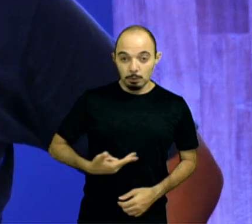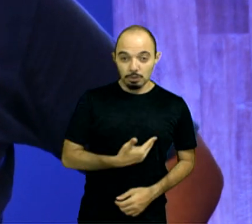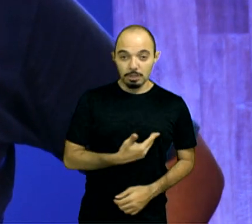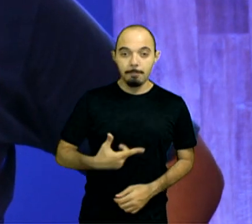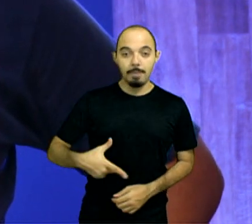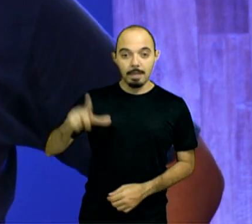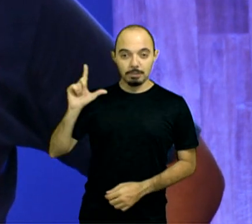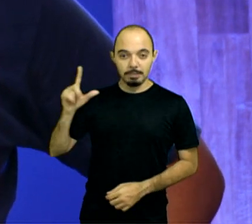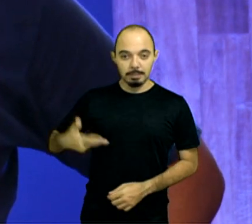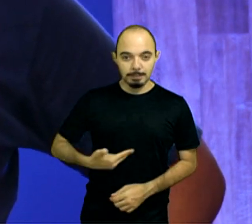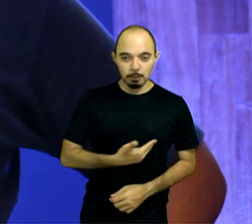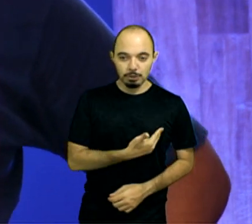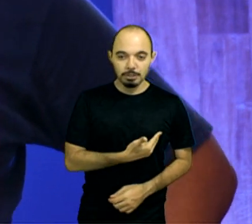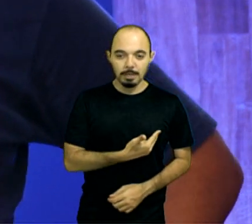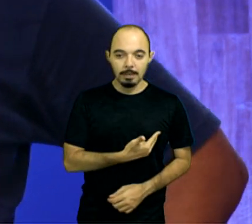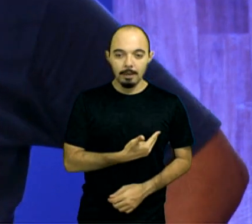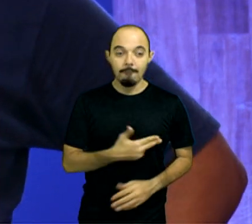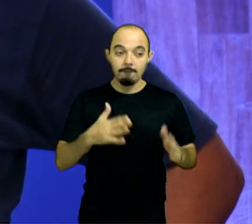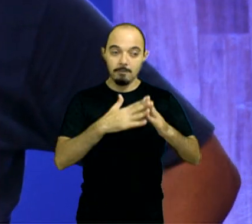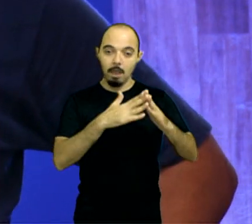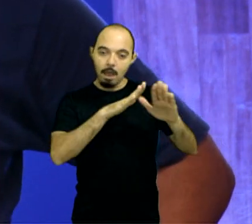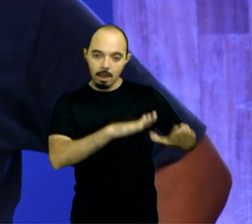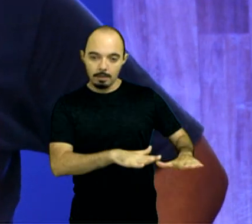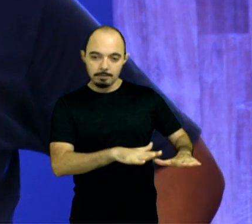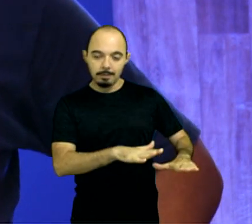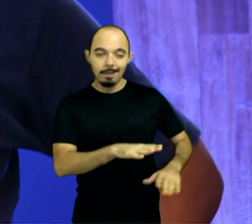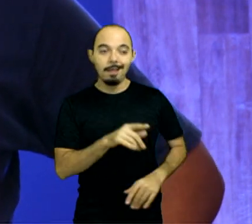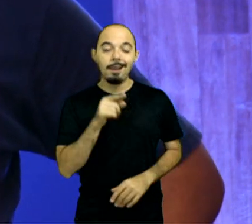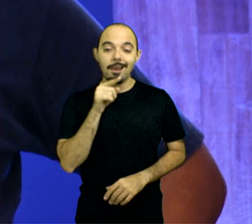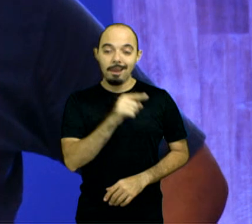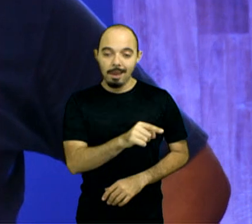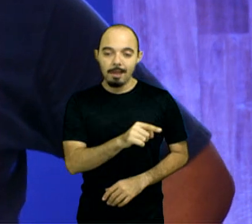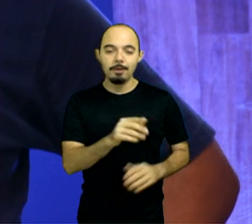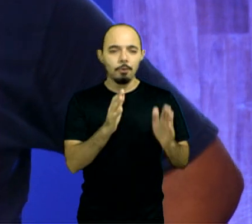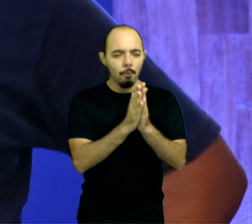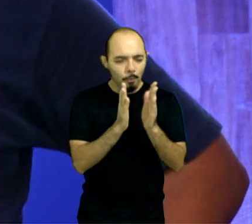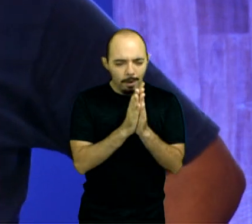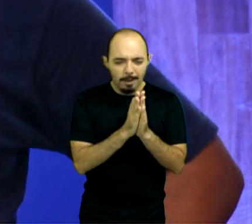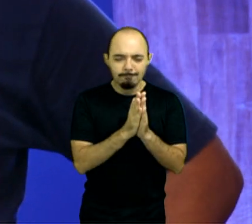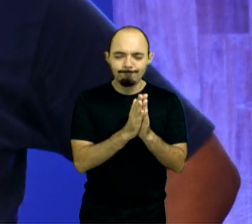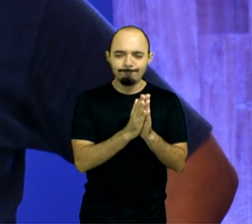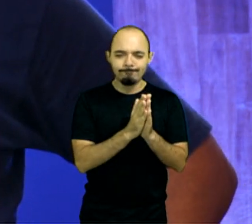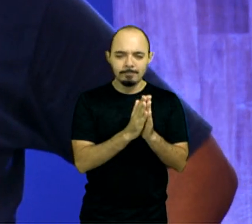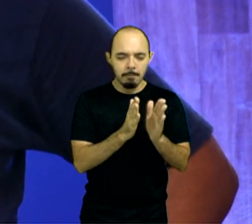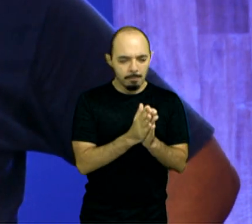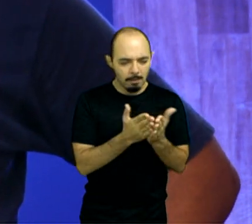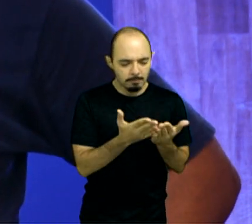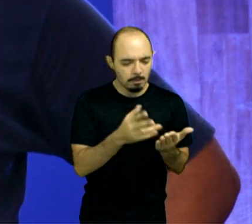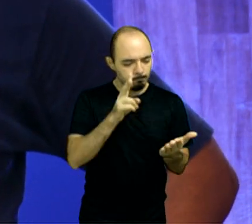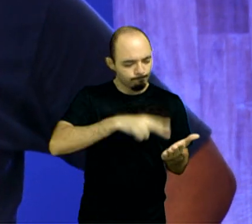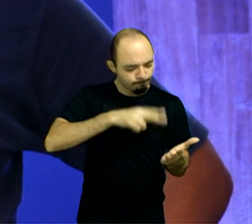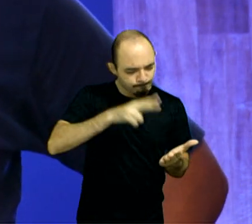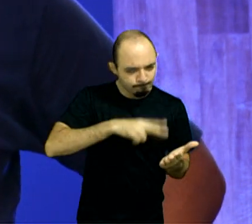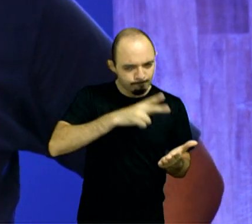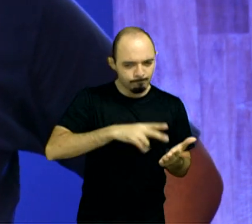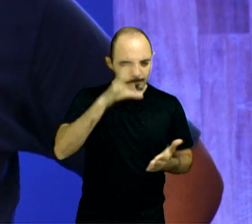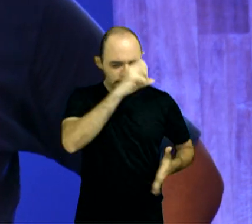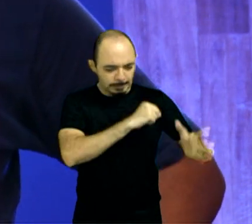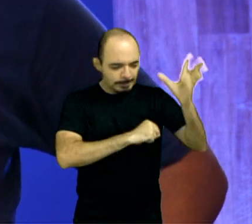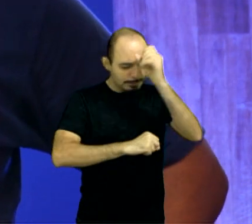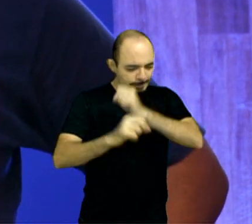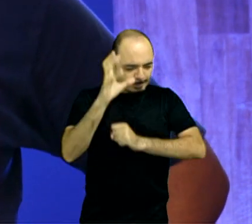Eu fiquei em casa e procurei a Deus, né? Comecei a estudar a Bíblia, mais do que nunca, né?